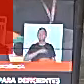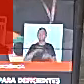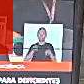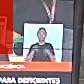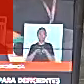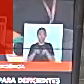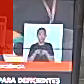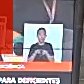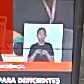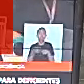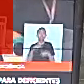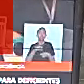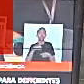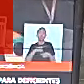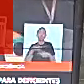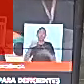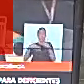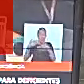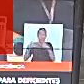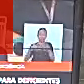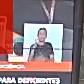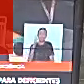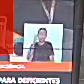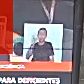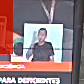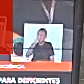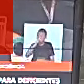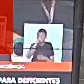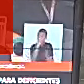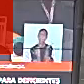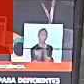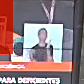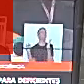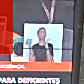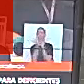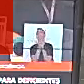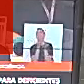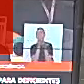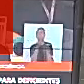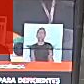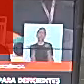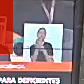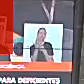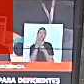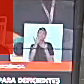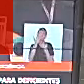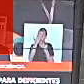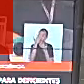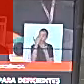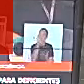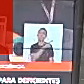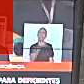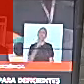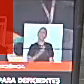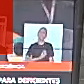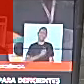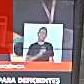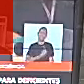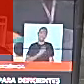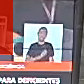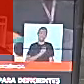muito a aprender com todos vocês. Muito obrigado por vocês existirem nas